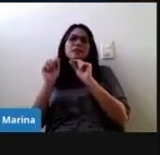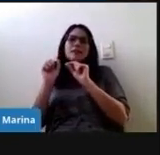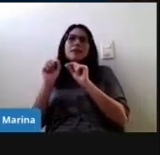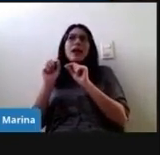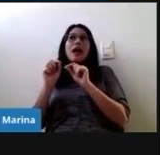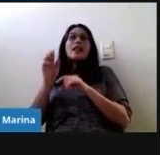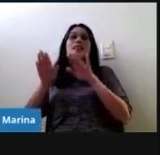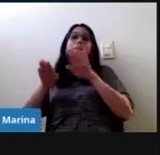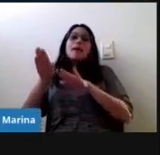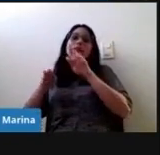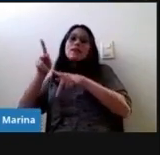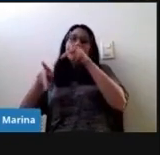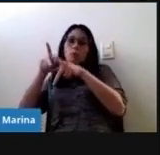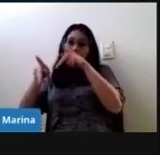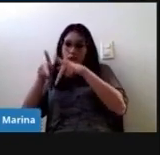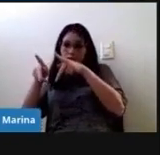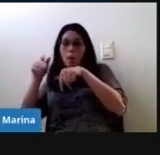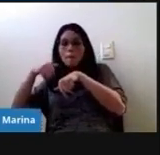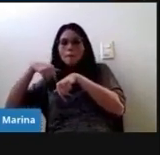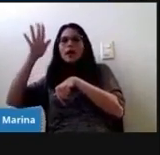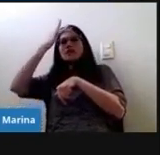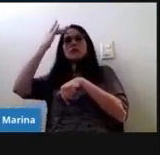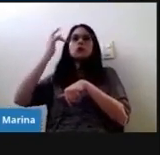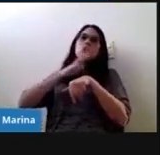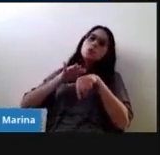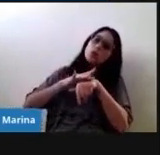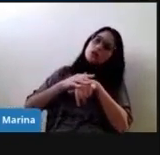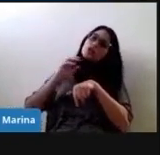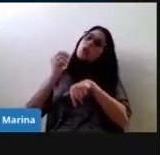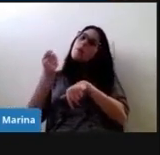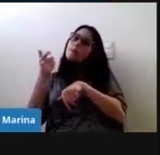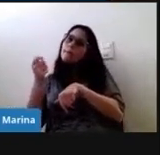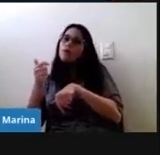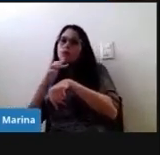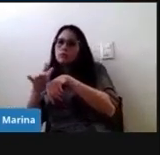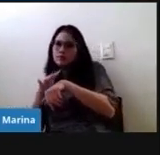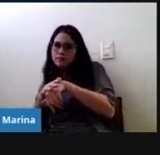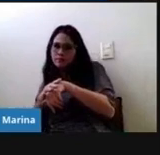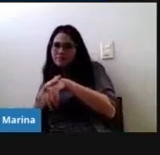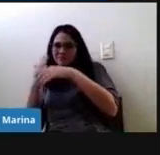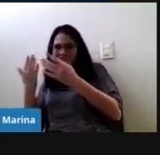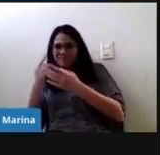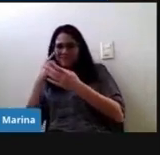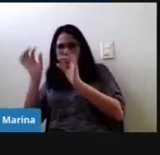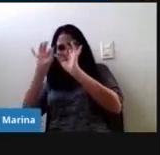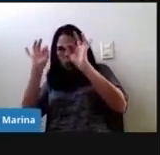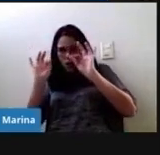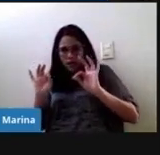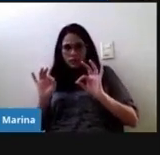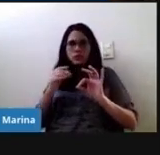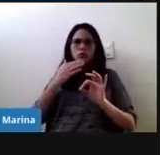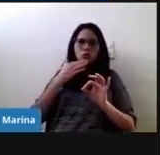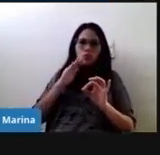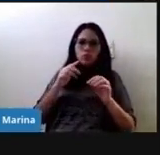municípios, né? E por isso nós classificamos em municípios de pequeno, médio e grande porte. A seguir eu vou mostrar